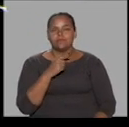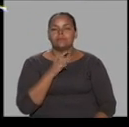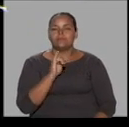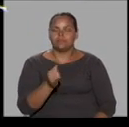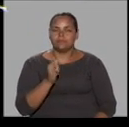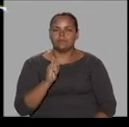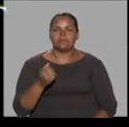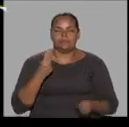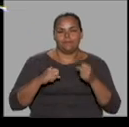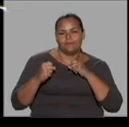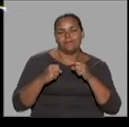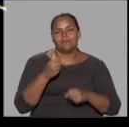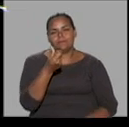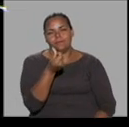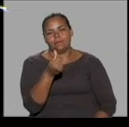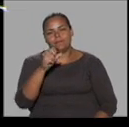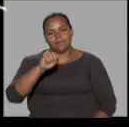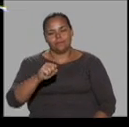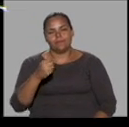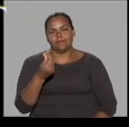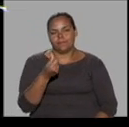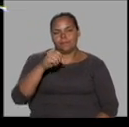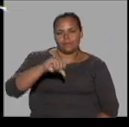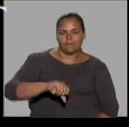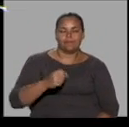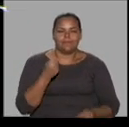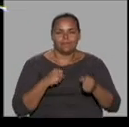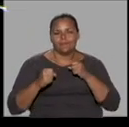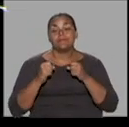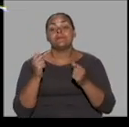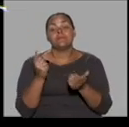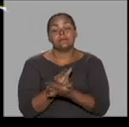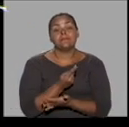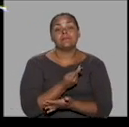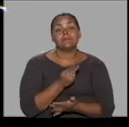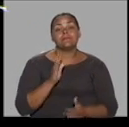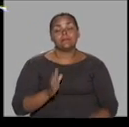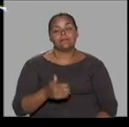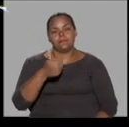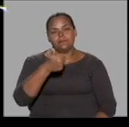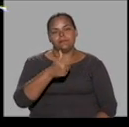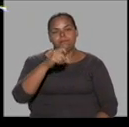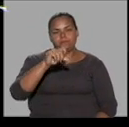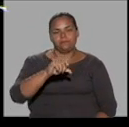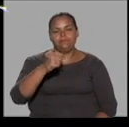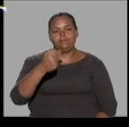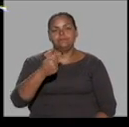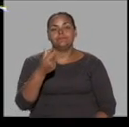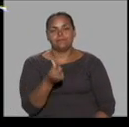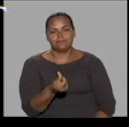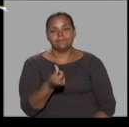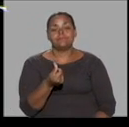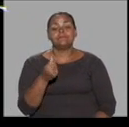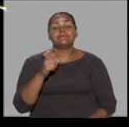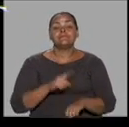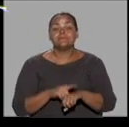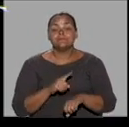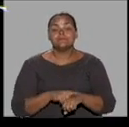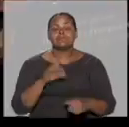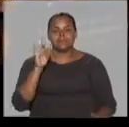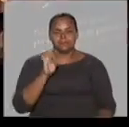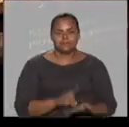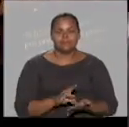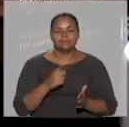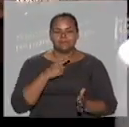tem relatos de bailes, né? 68, 69, os bailes já aconteciam, né? Em 1976 foi um momento em